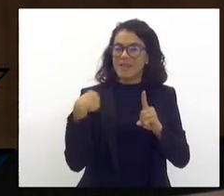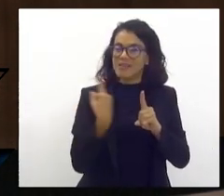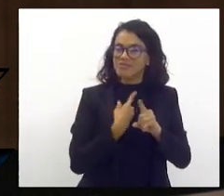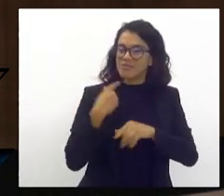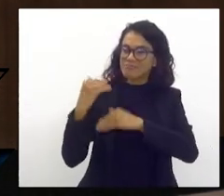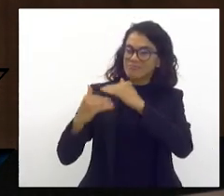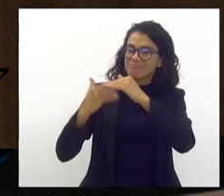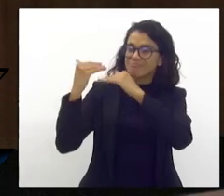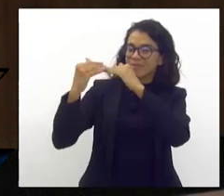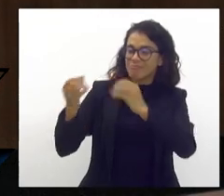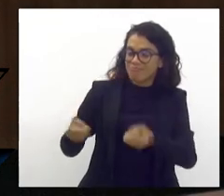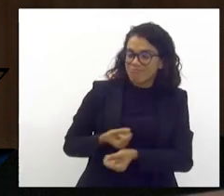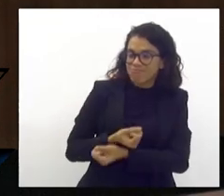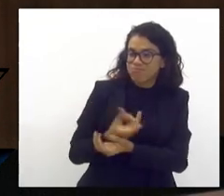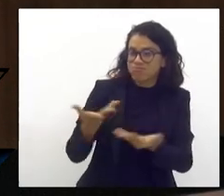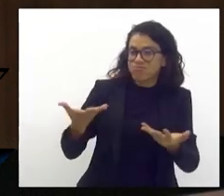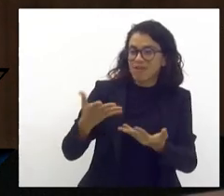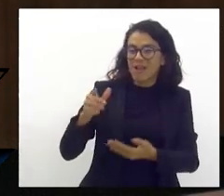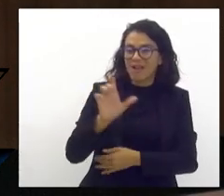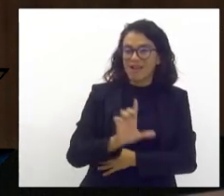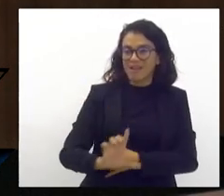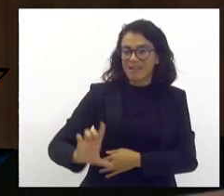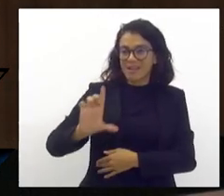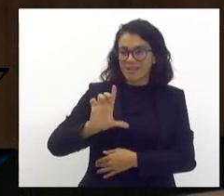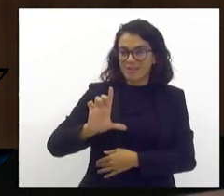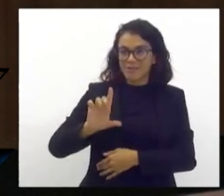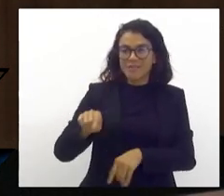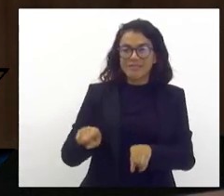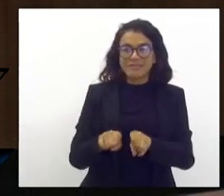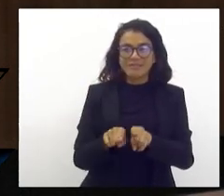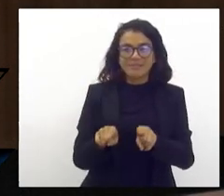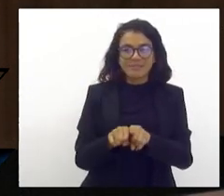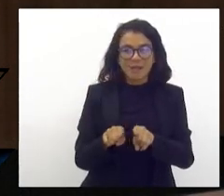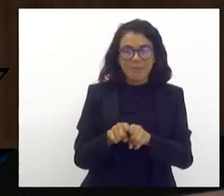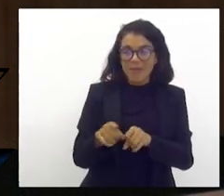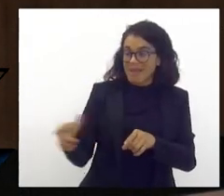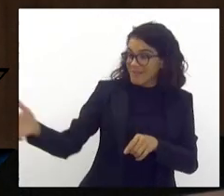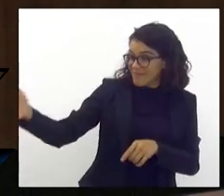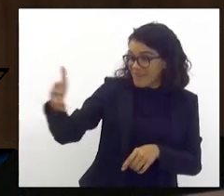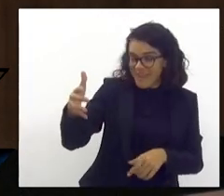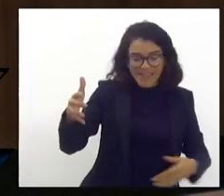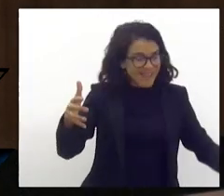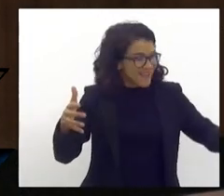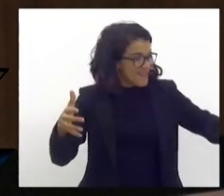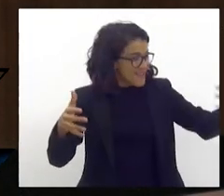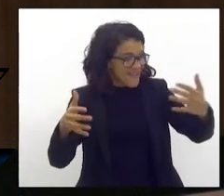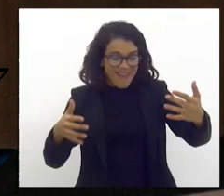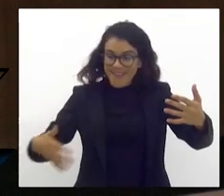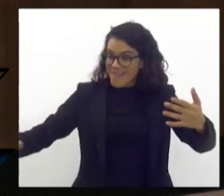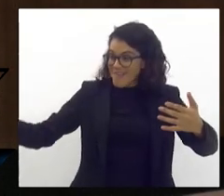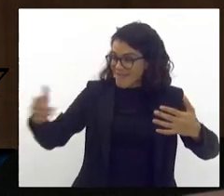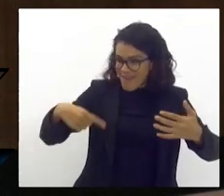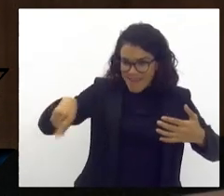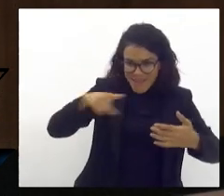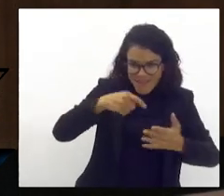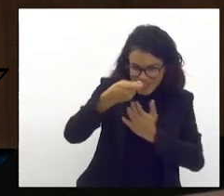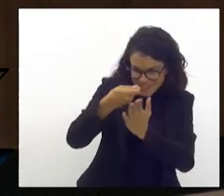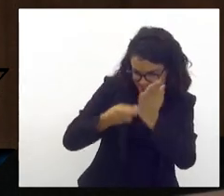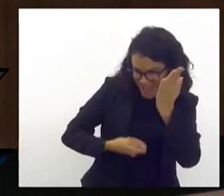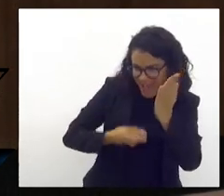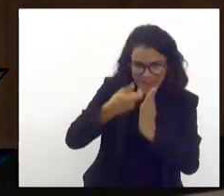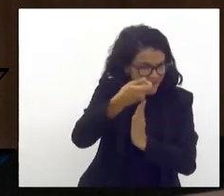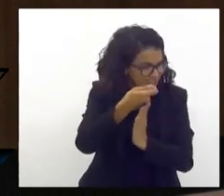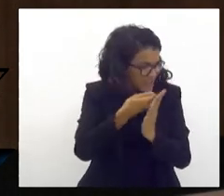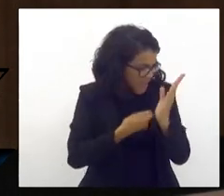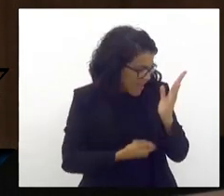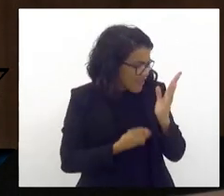construir literatura, processos de juntar gente da periferia que escreve e que escreve sobre